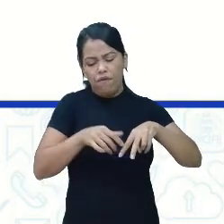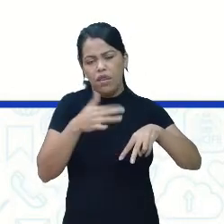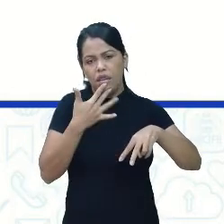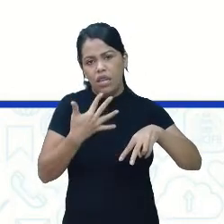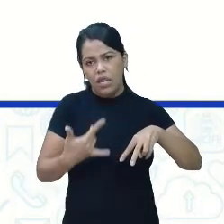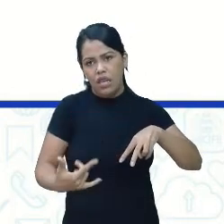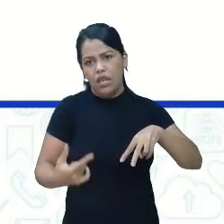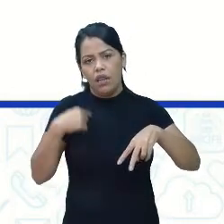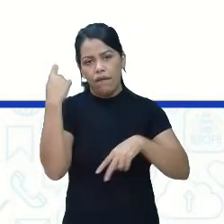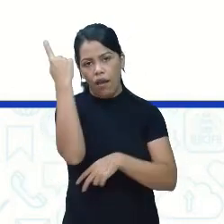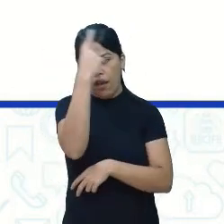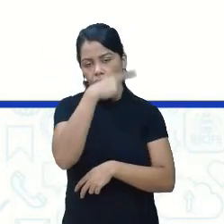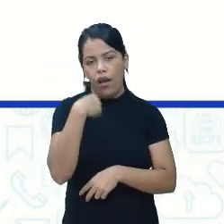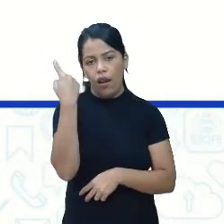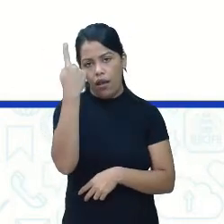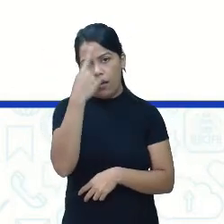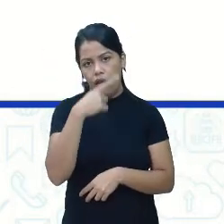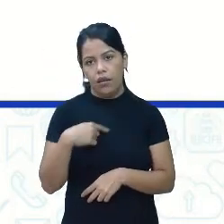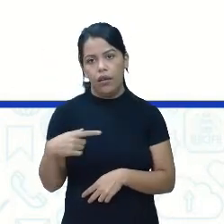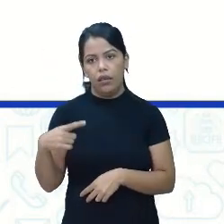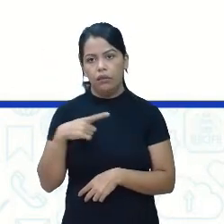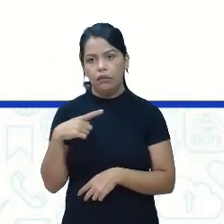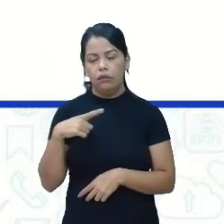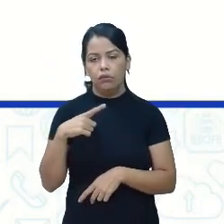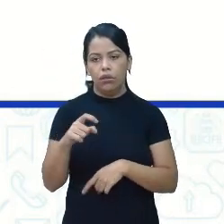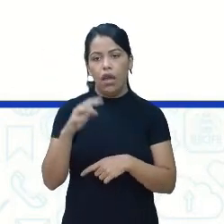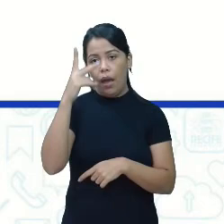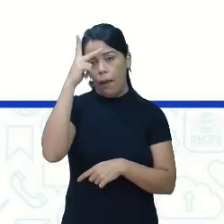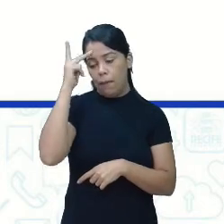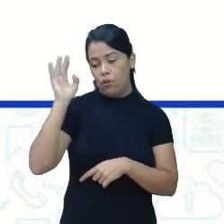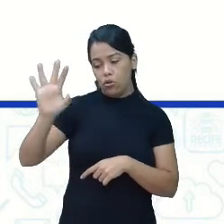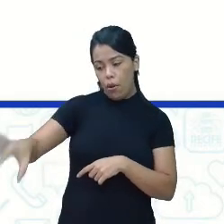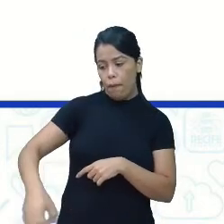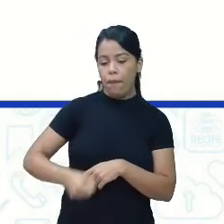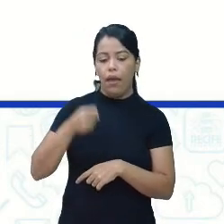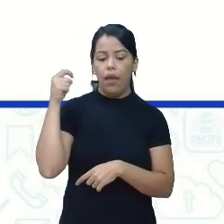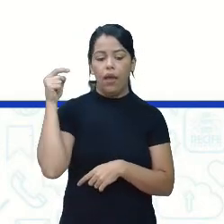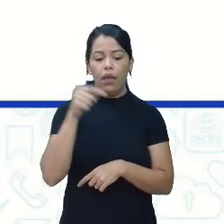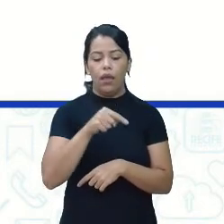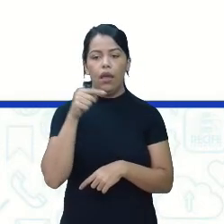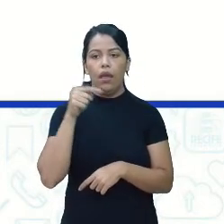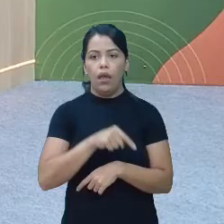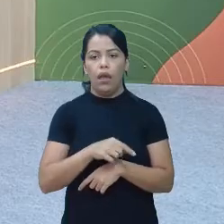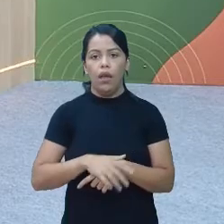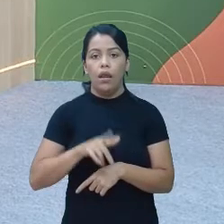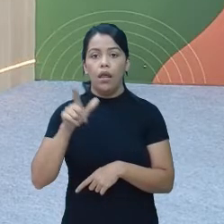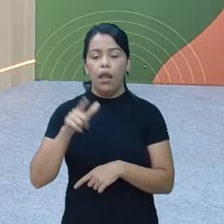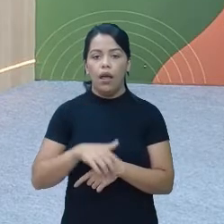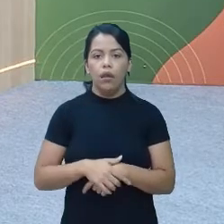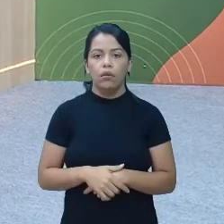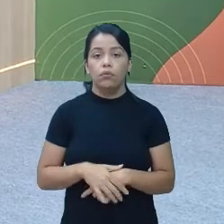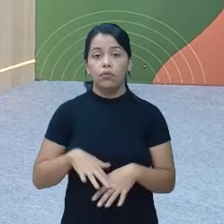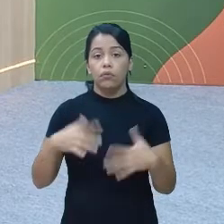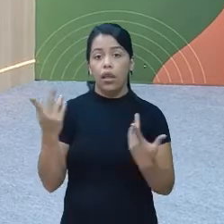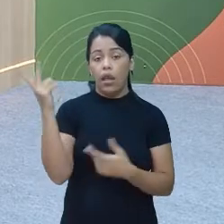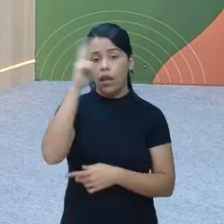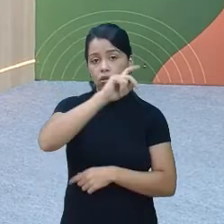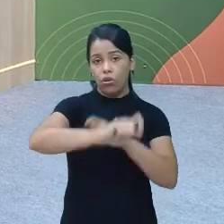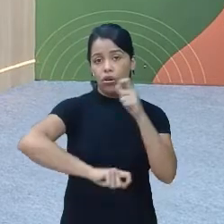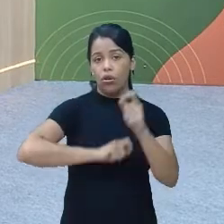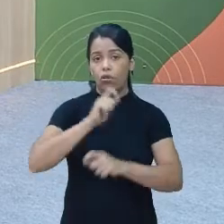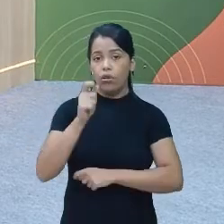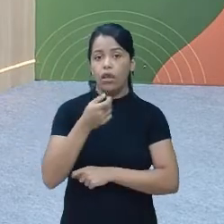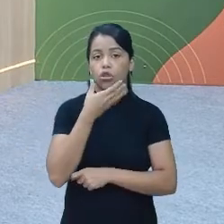redonda. Os apreendedores, né, levem-no na rua do Rangel, número 12. Então a gente tem uma história aqui de um sujeito escravizado